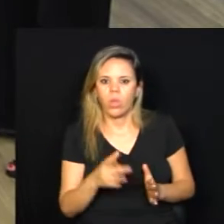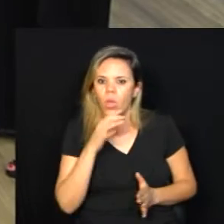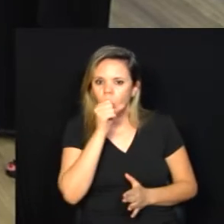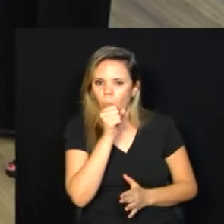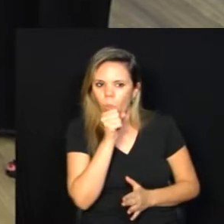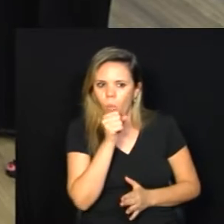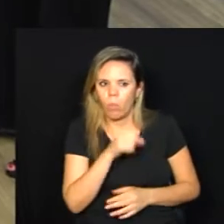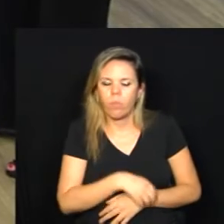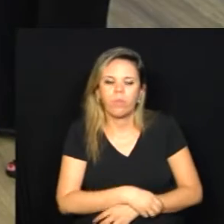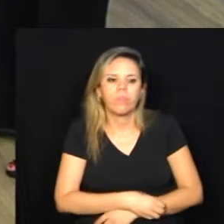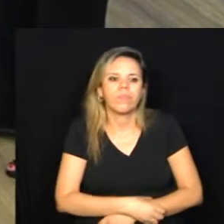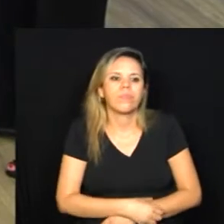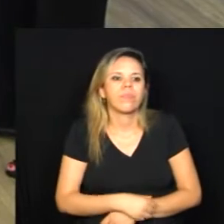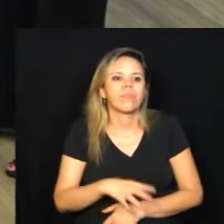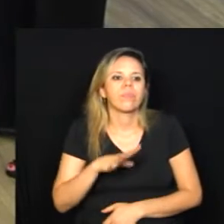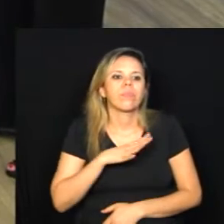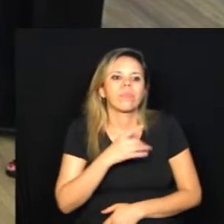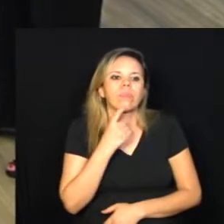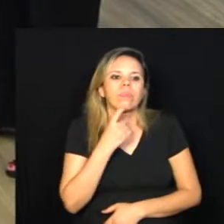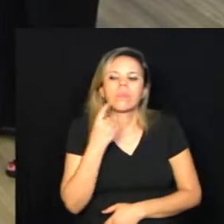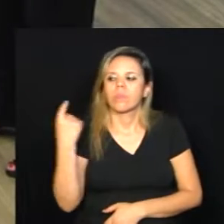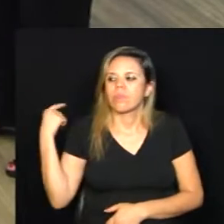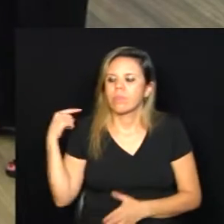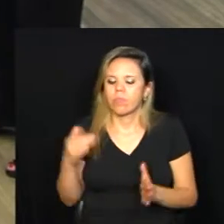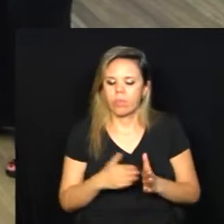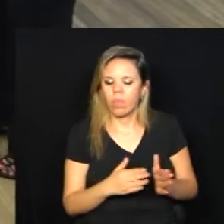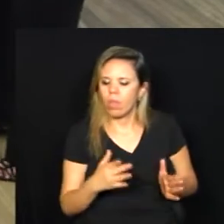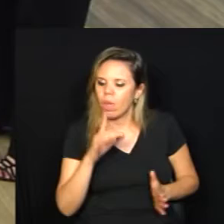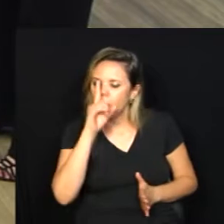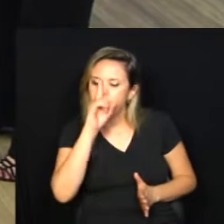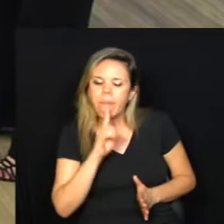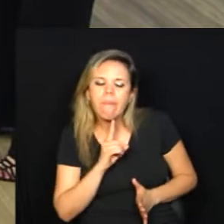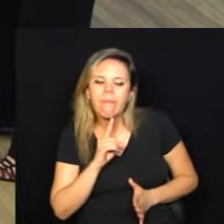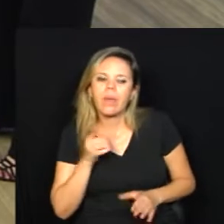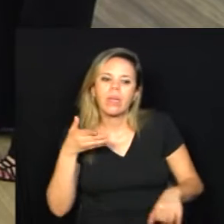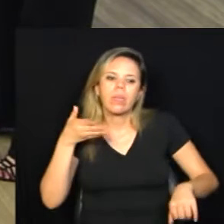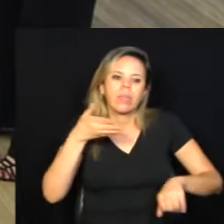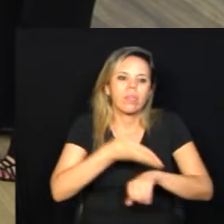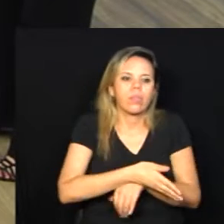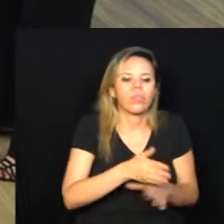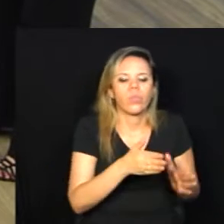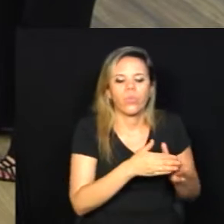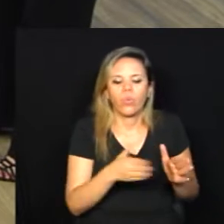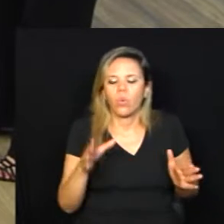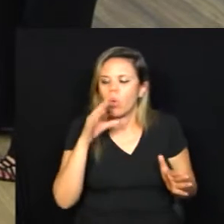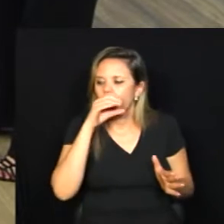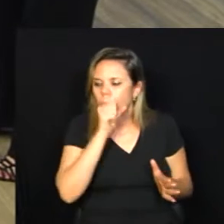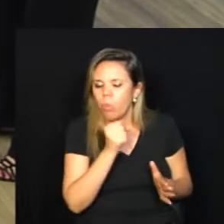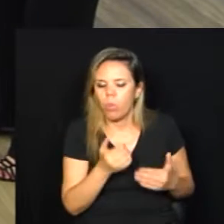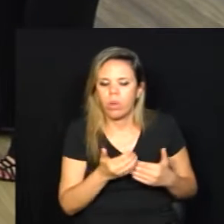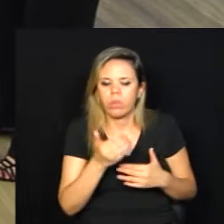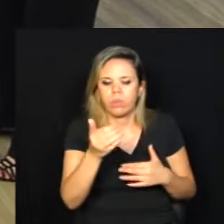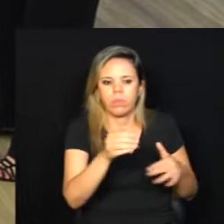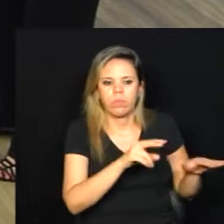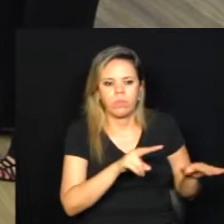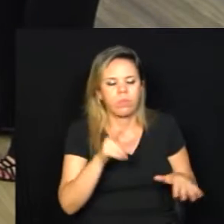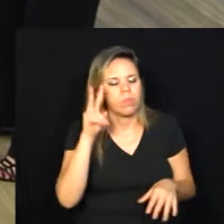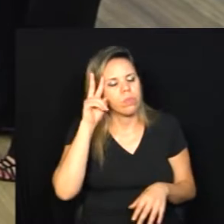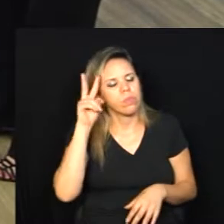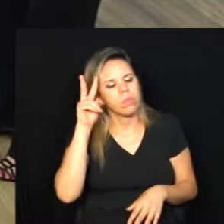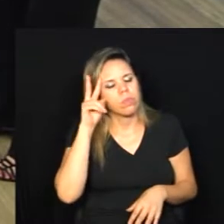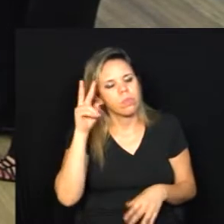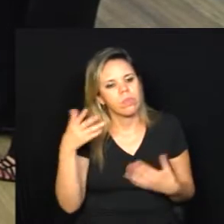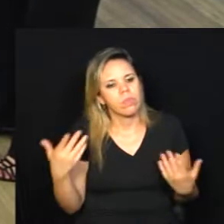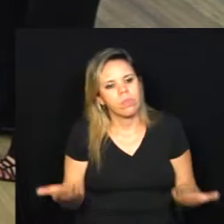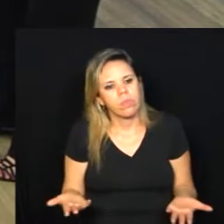laranja? Exatamente, porque a cidade de Campinas estava na fase amarela, ela entra na fase laranja a partir da próxima segunda-feira.